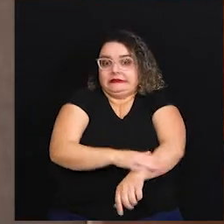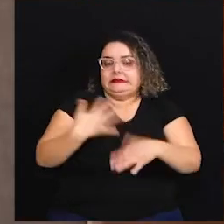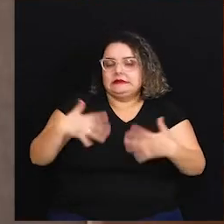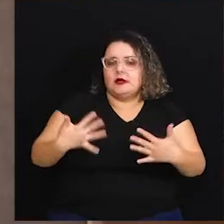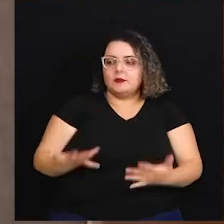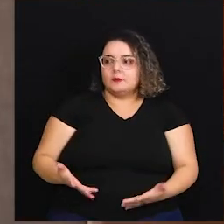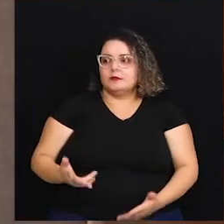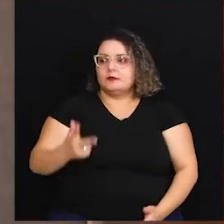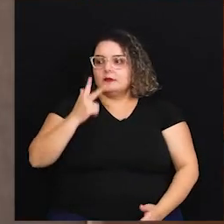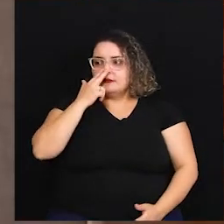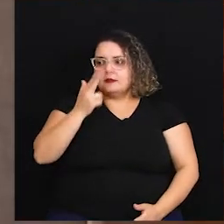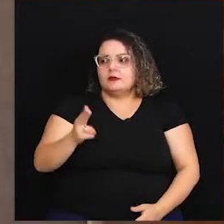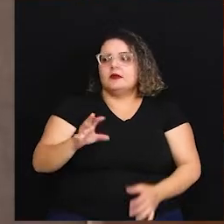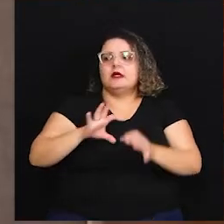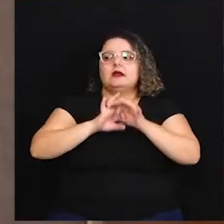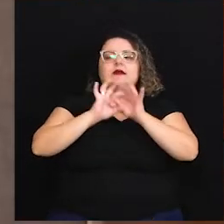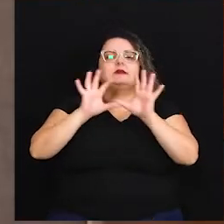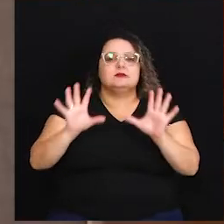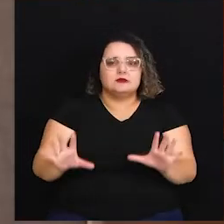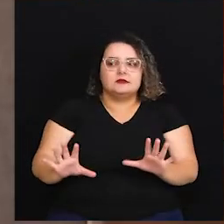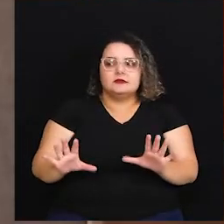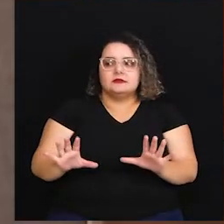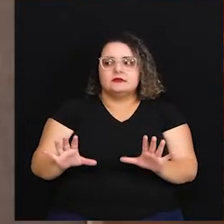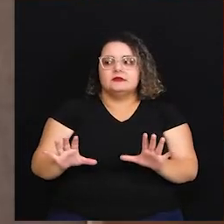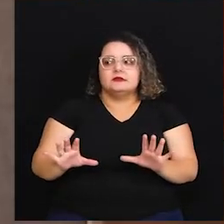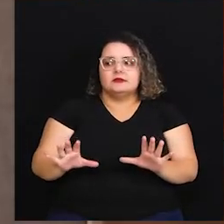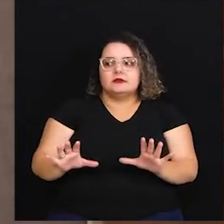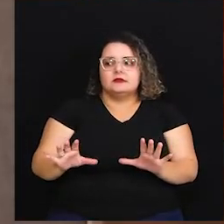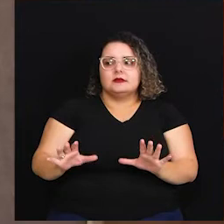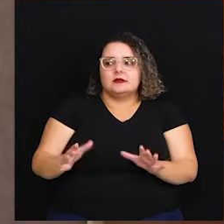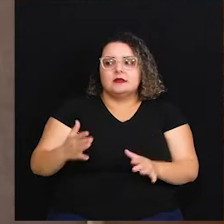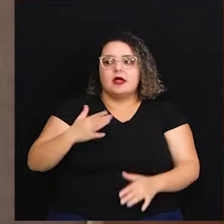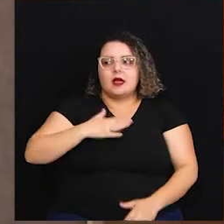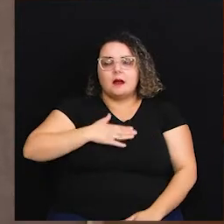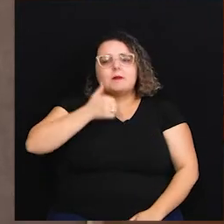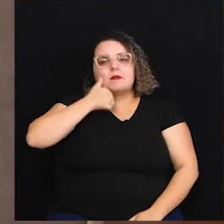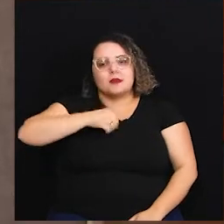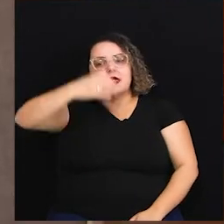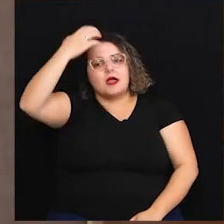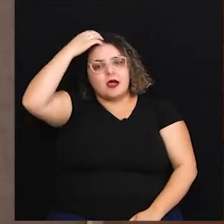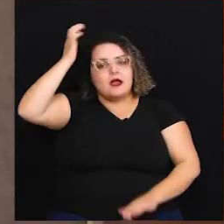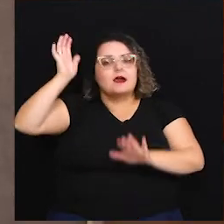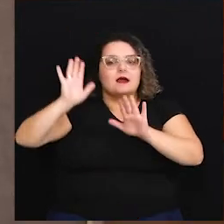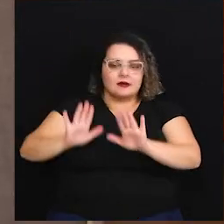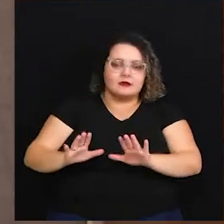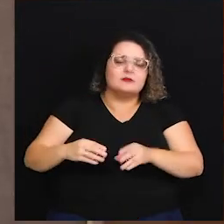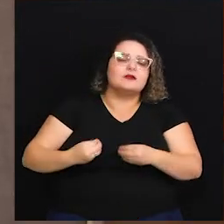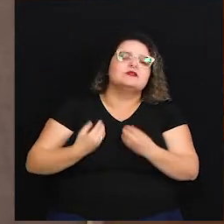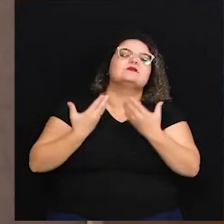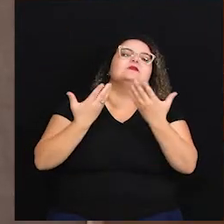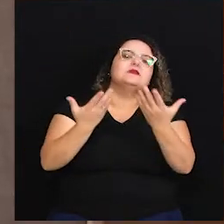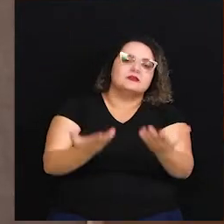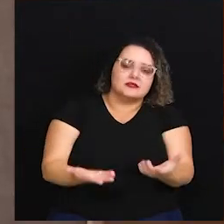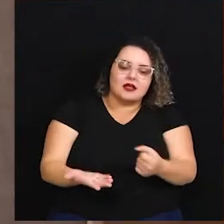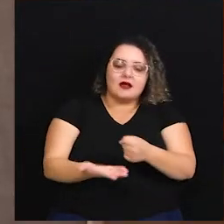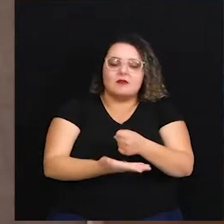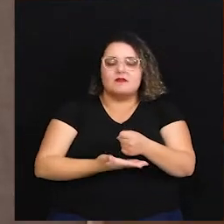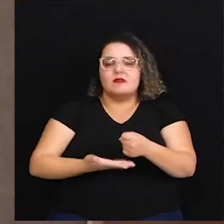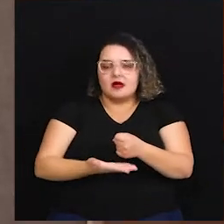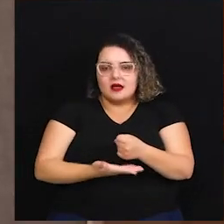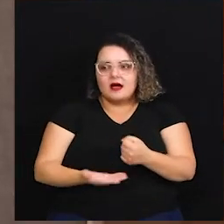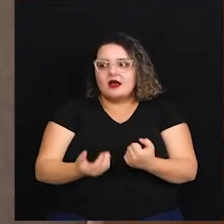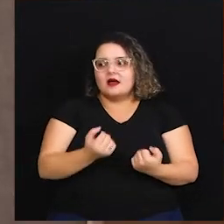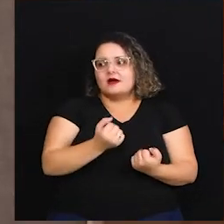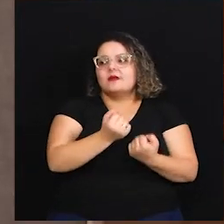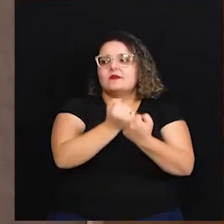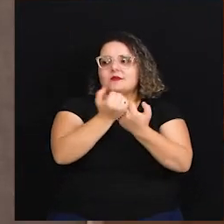arrepiada, Cris. Parecia assim que ele falou assim, vou deixar minha Nzinga, vou deixar minha rainha aqui, mas vou